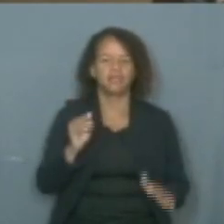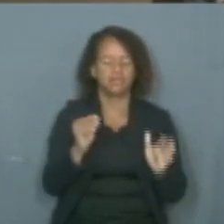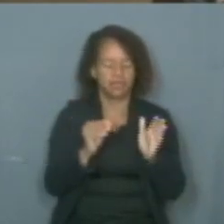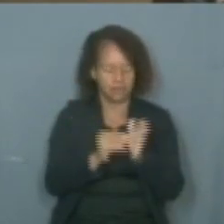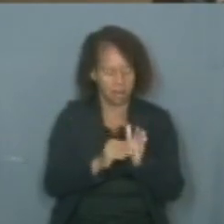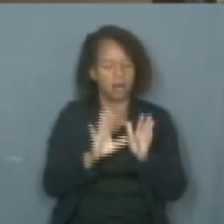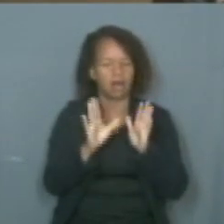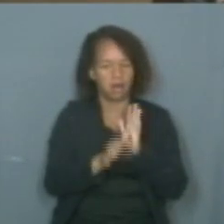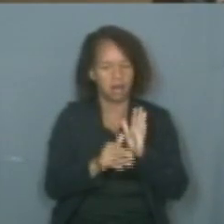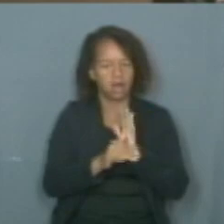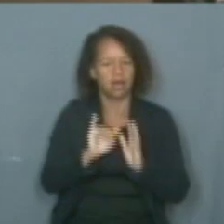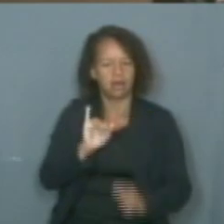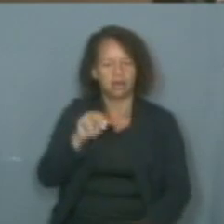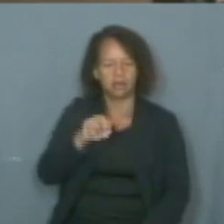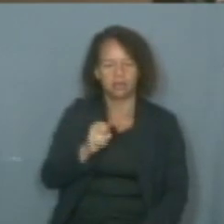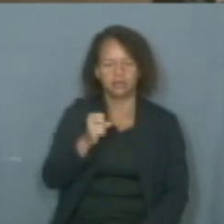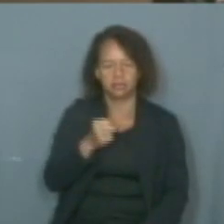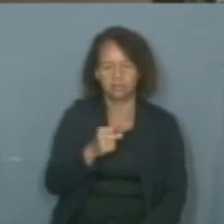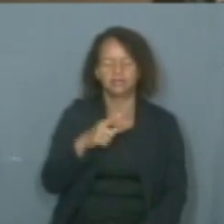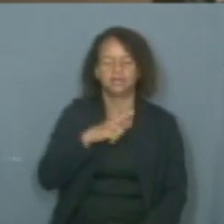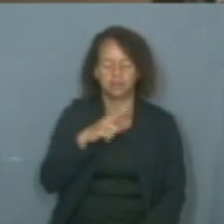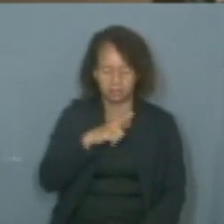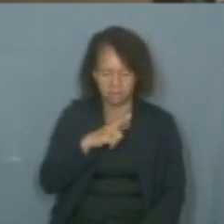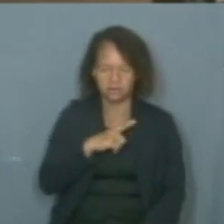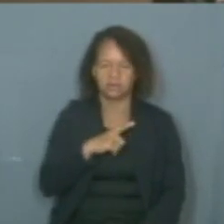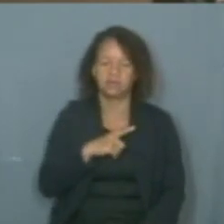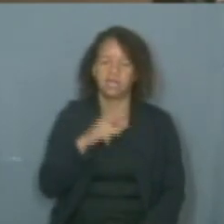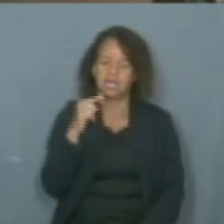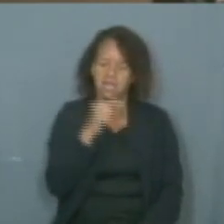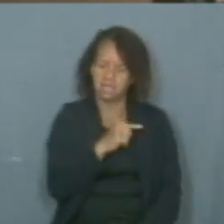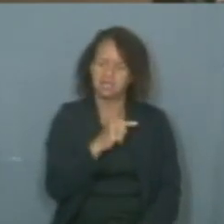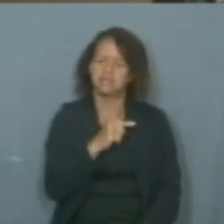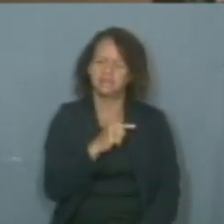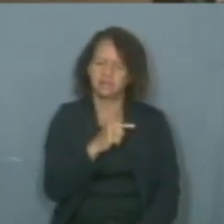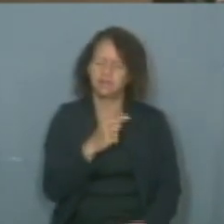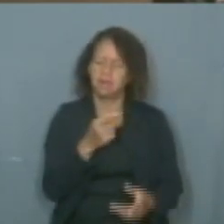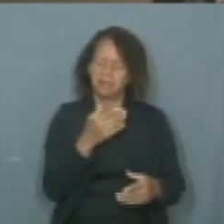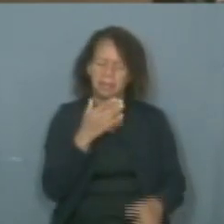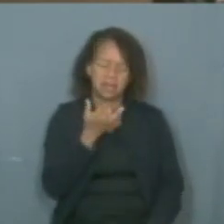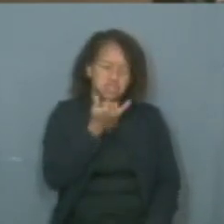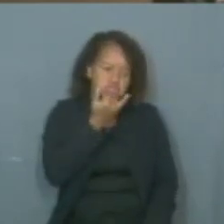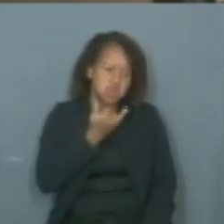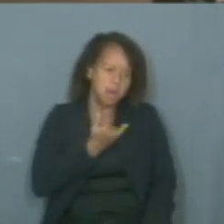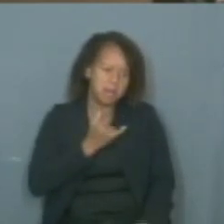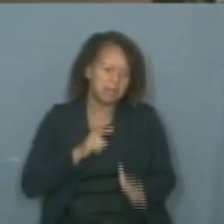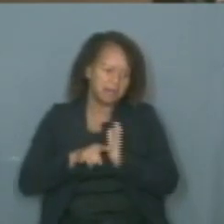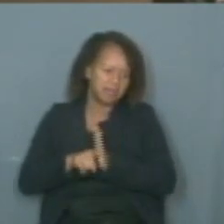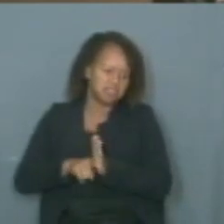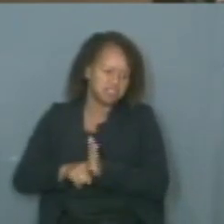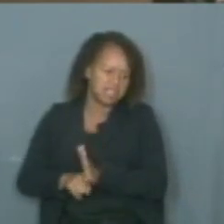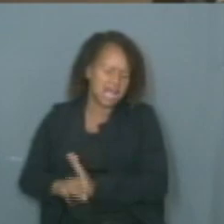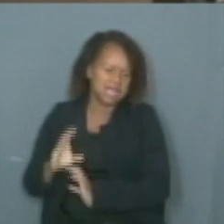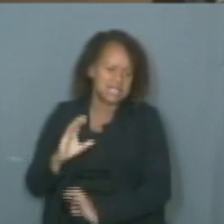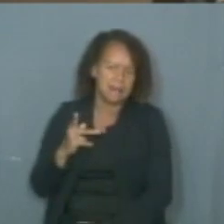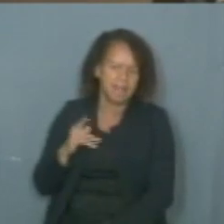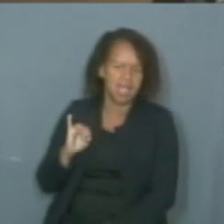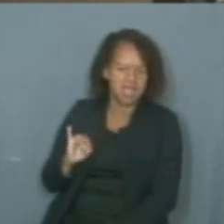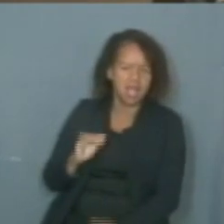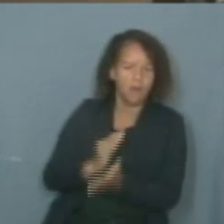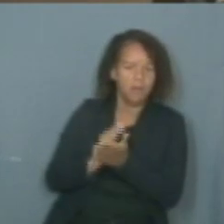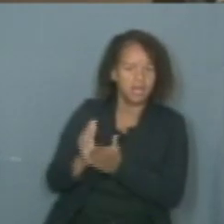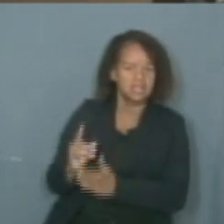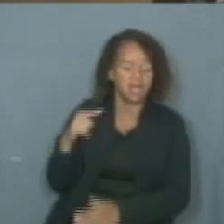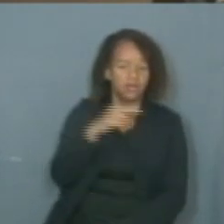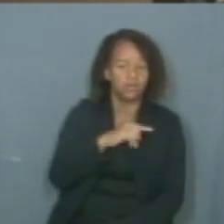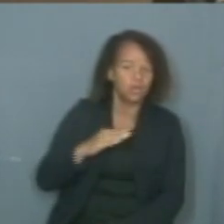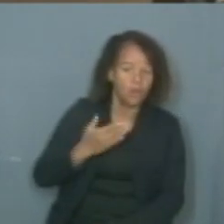fraudes no INSS e sempre haveria. E isso ele usou como desculpa para não investigar. A CPI deveria ter começado